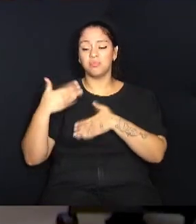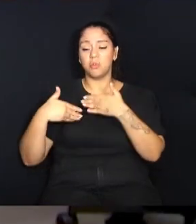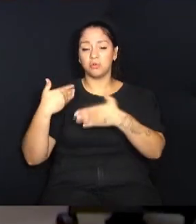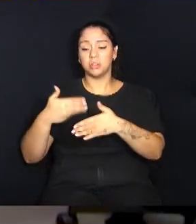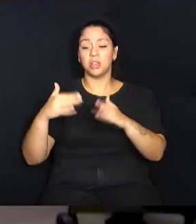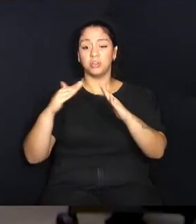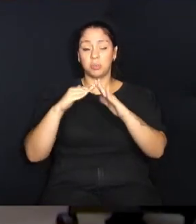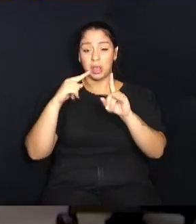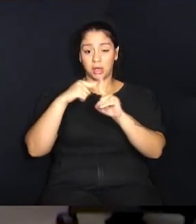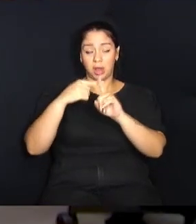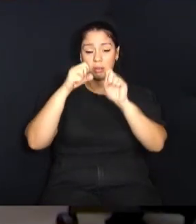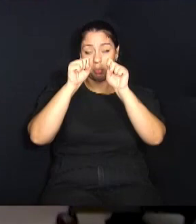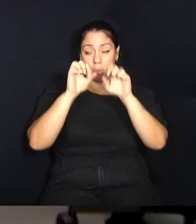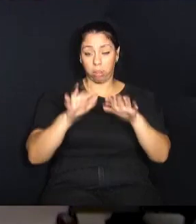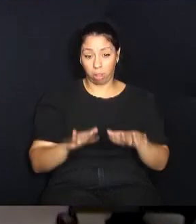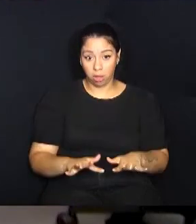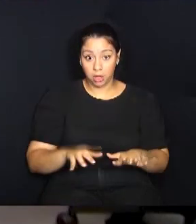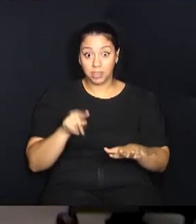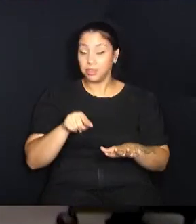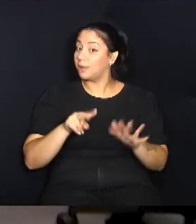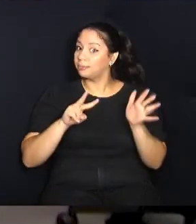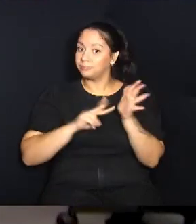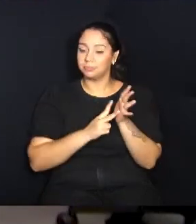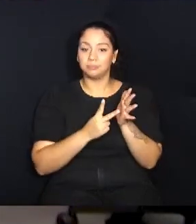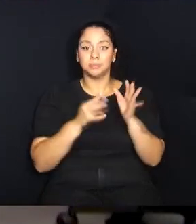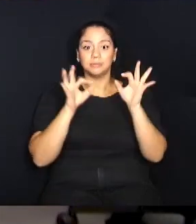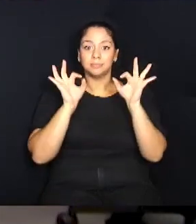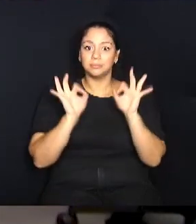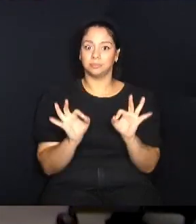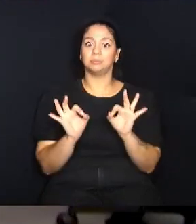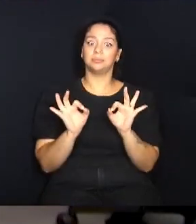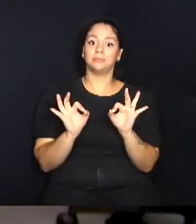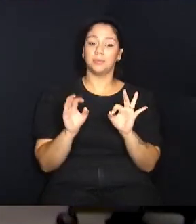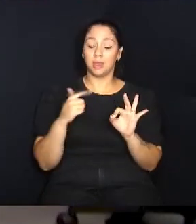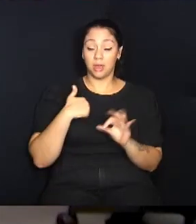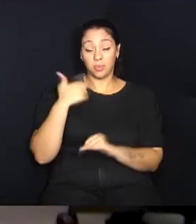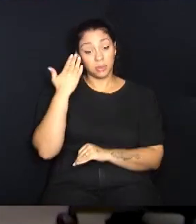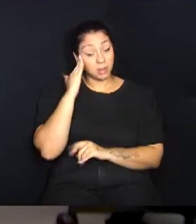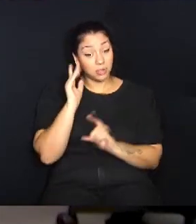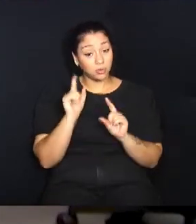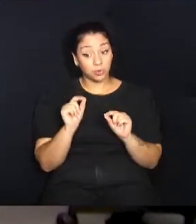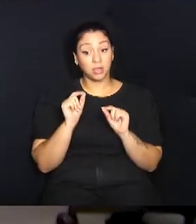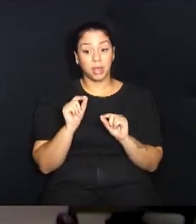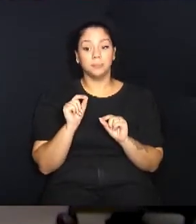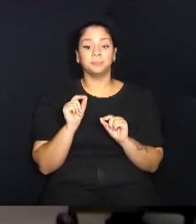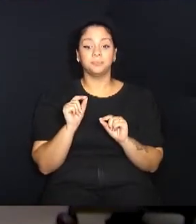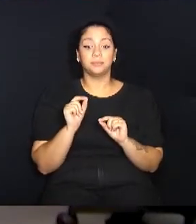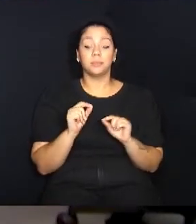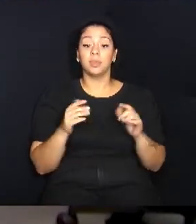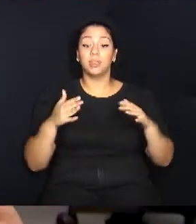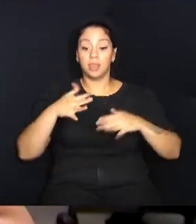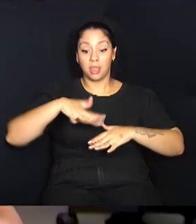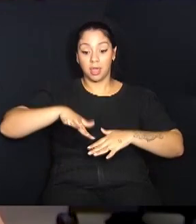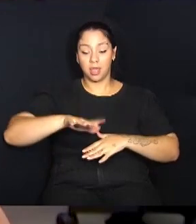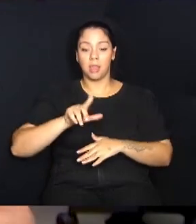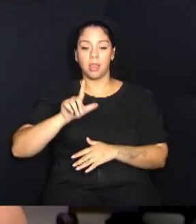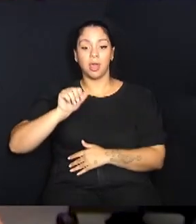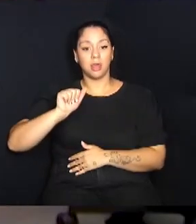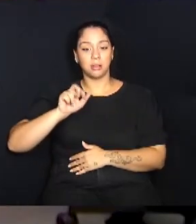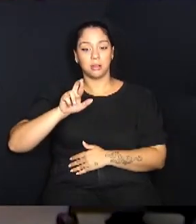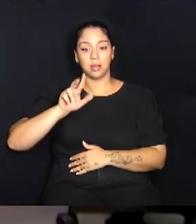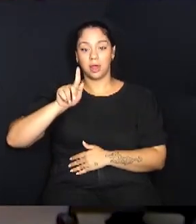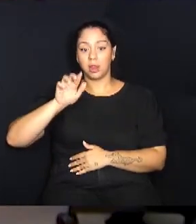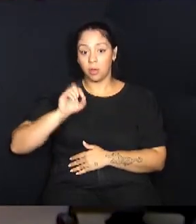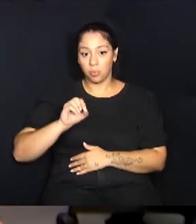uma igreja como essa, tão simbólica, tão importante, eu entendo que o Largo do Rosário, ele acaba sendo